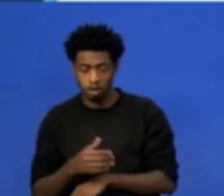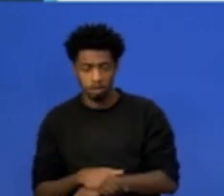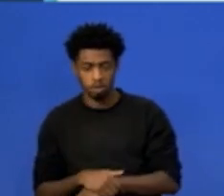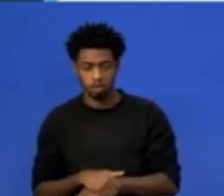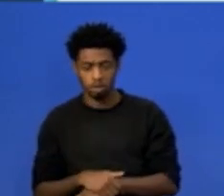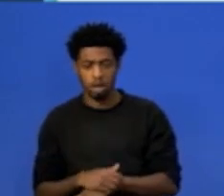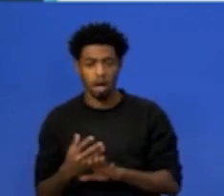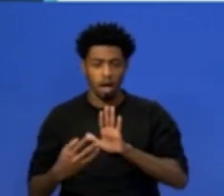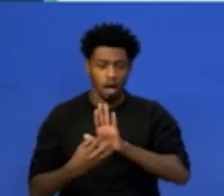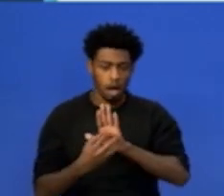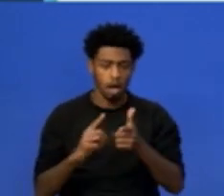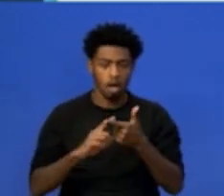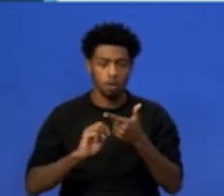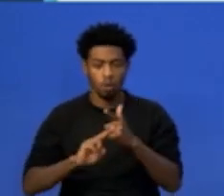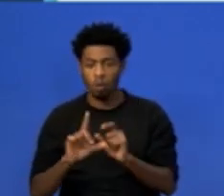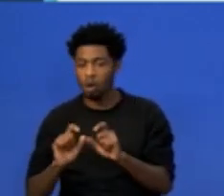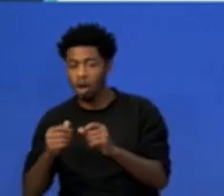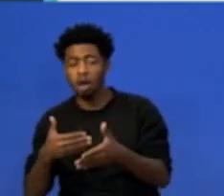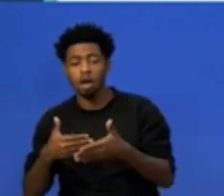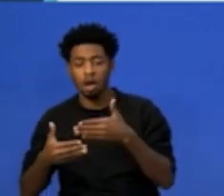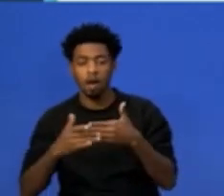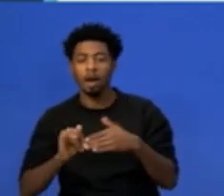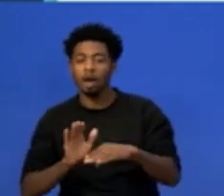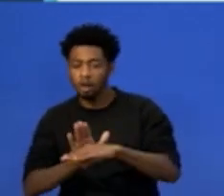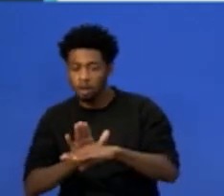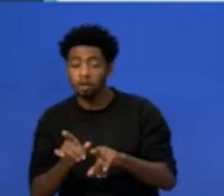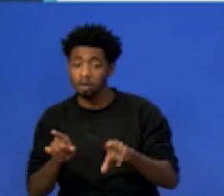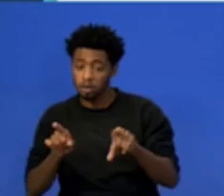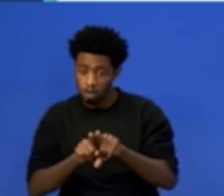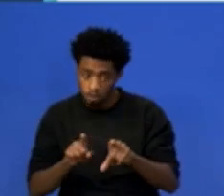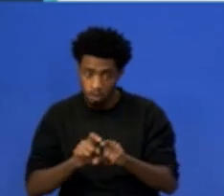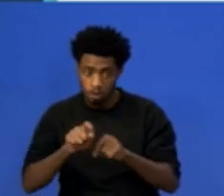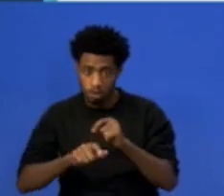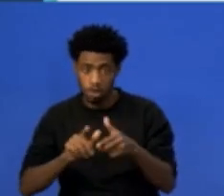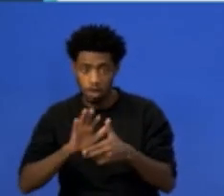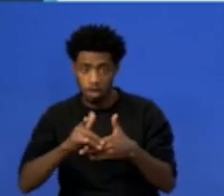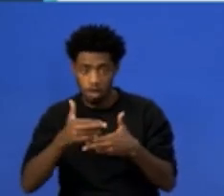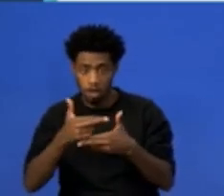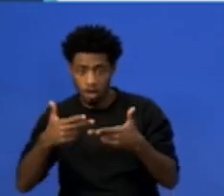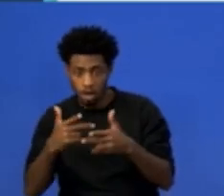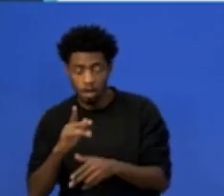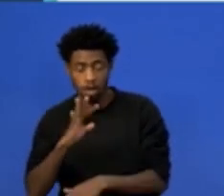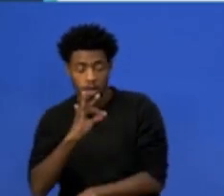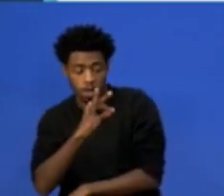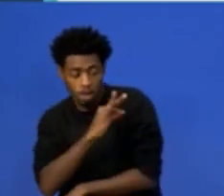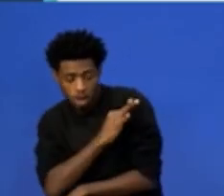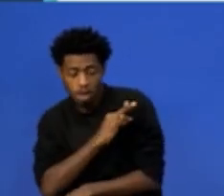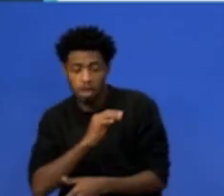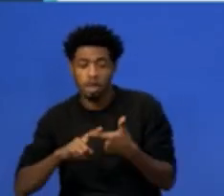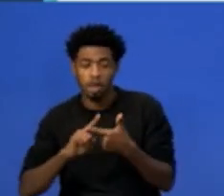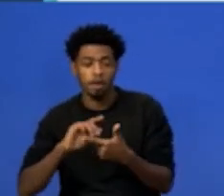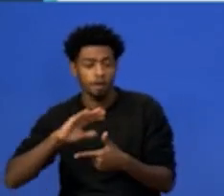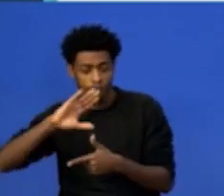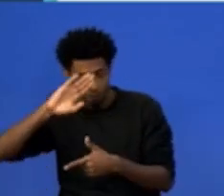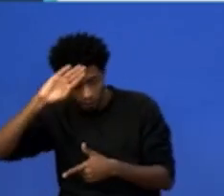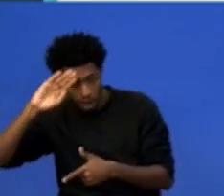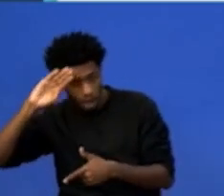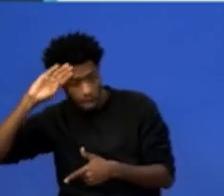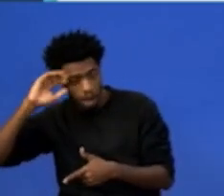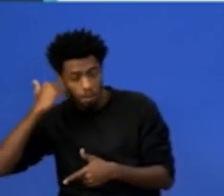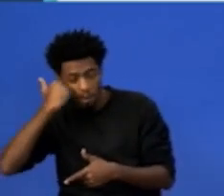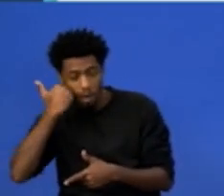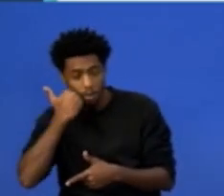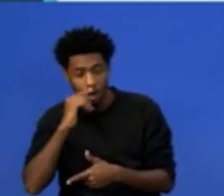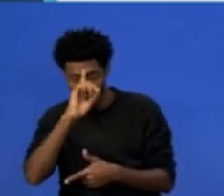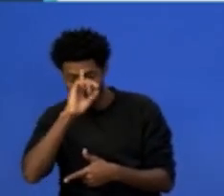de AIDS quanto em caso de câncer. E, claro, as doenças infecto-contagiosas como a dengue,